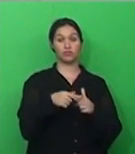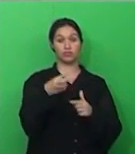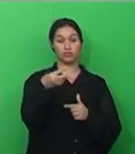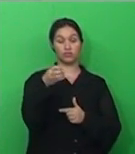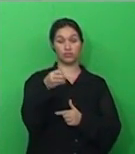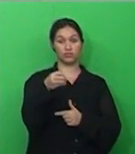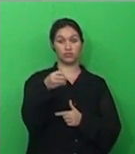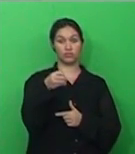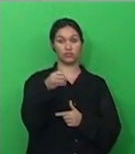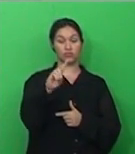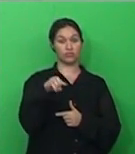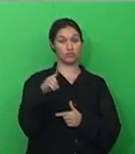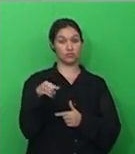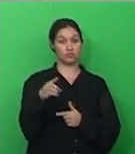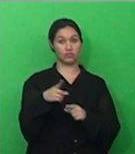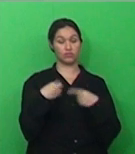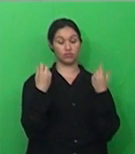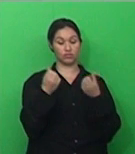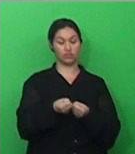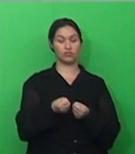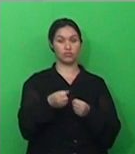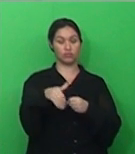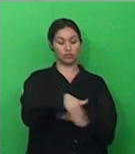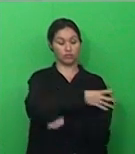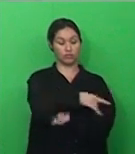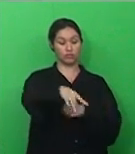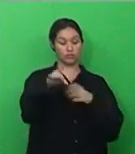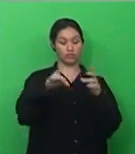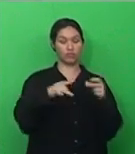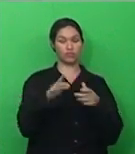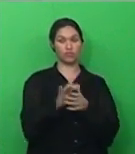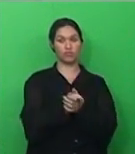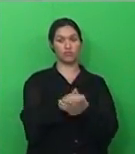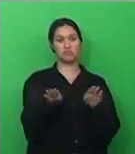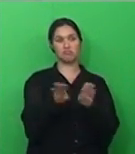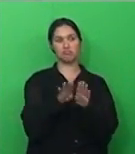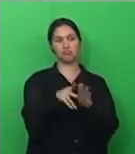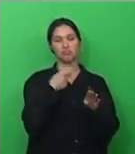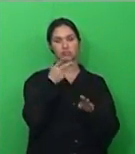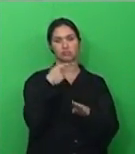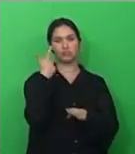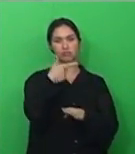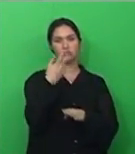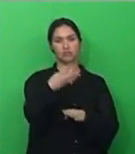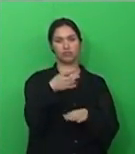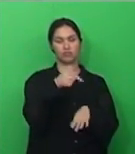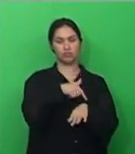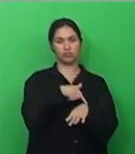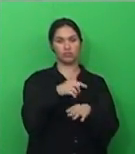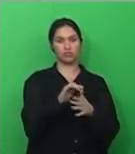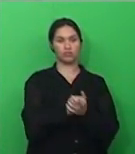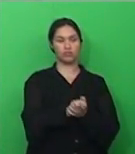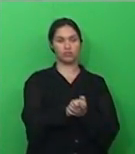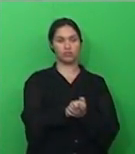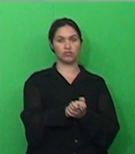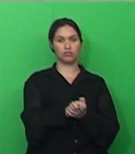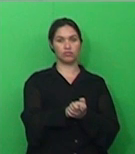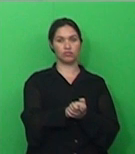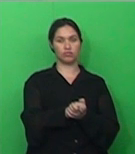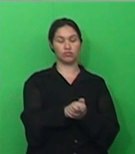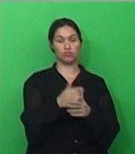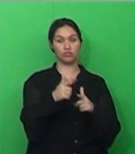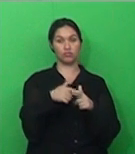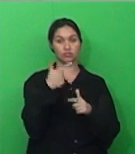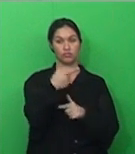vier, realmente vai dar para pavimentar muita coisa. E falando sobre o 24 horas, volto a dizer, o 24 horas não tem